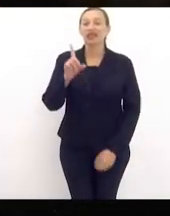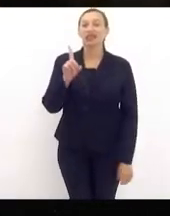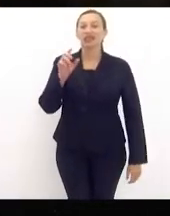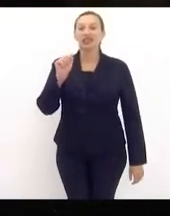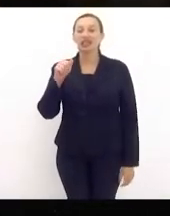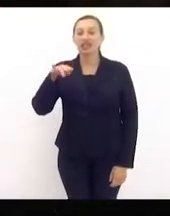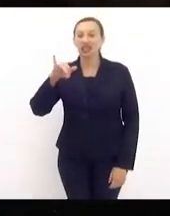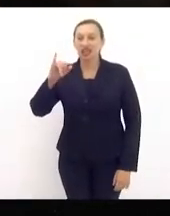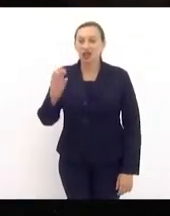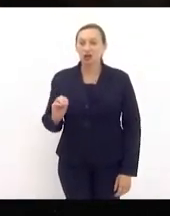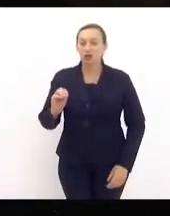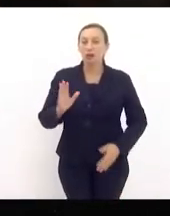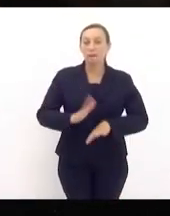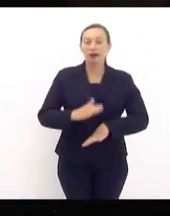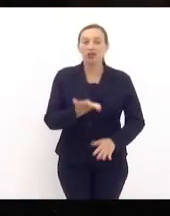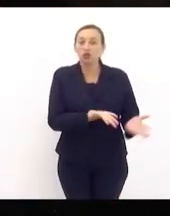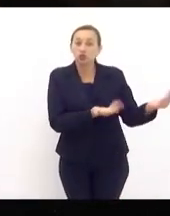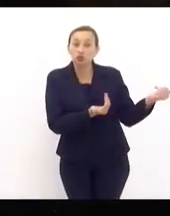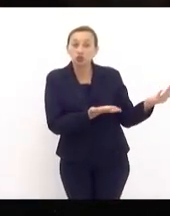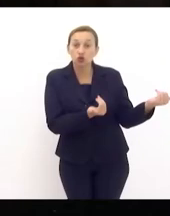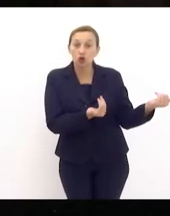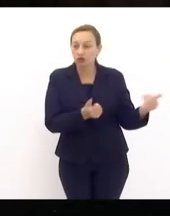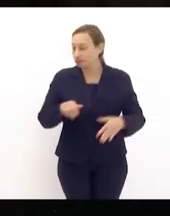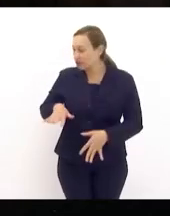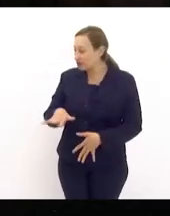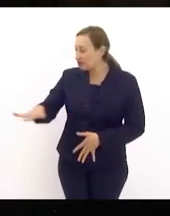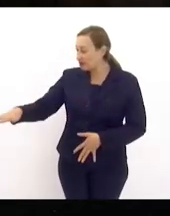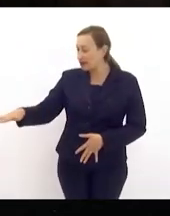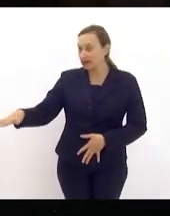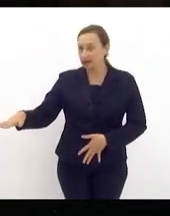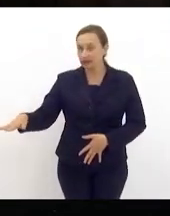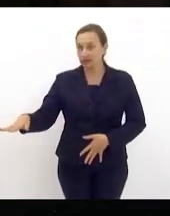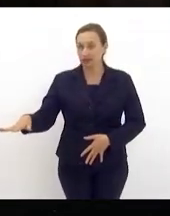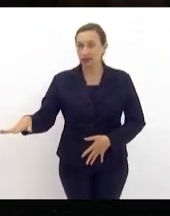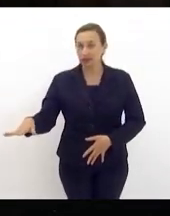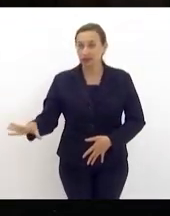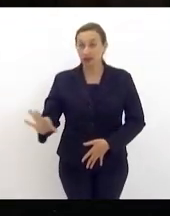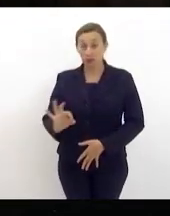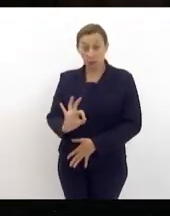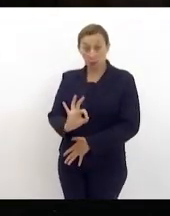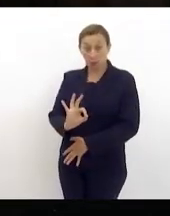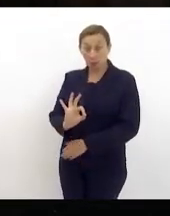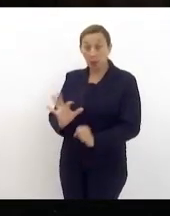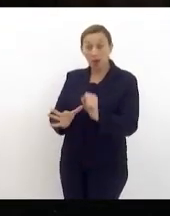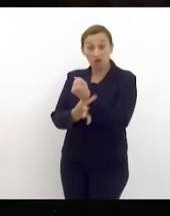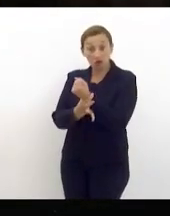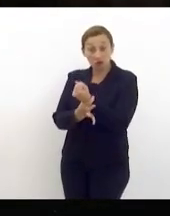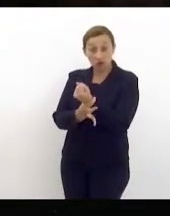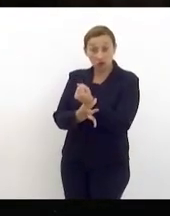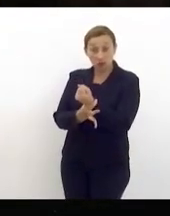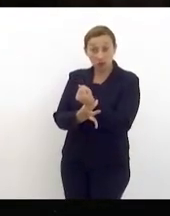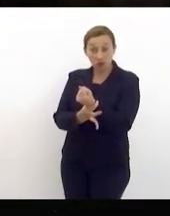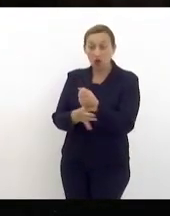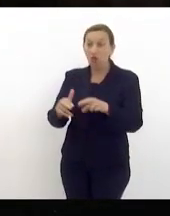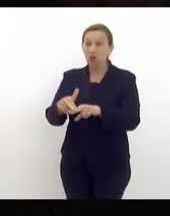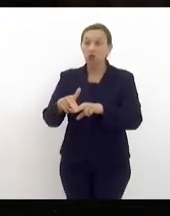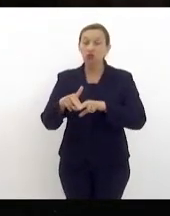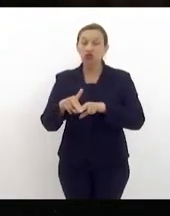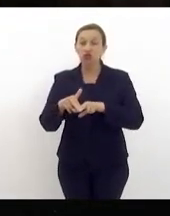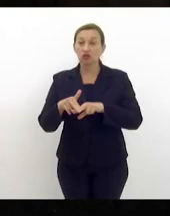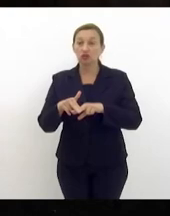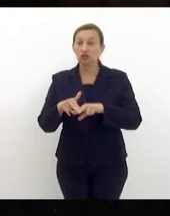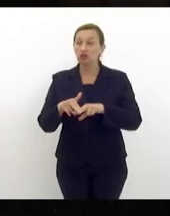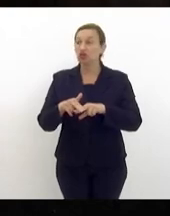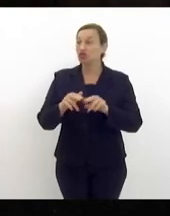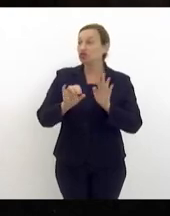jovem negro da periferia que foi levado pelas forças de segurança por conta de identificação